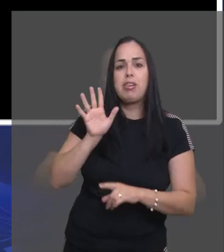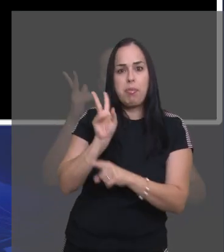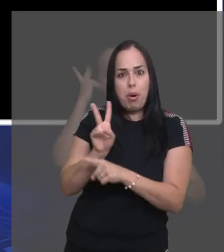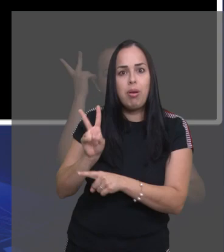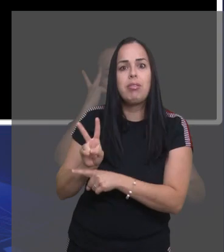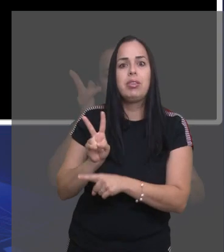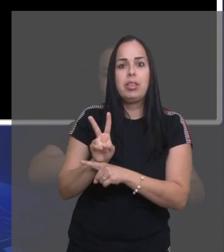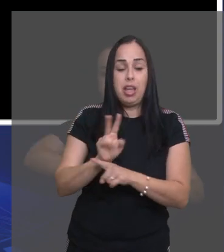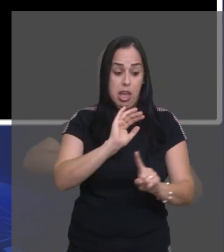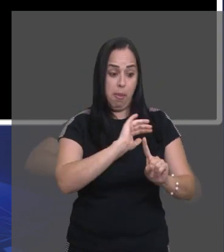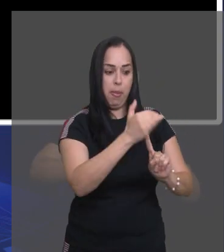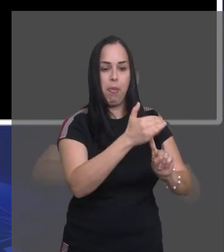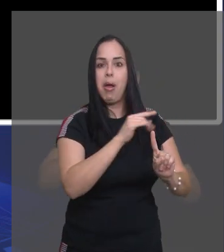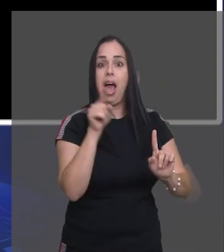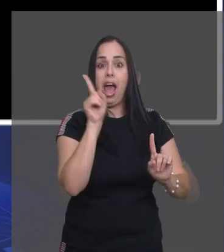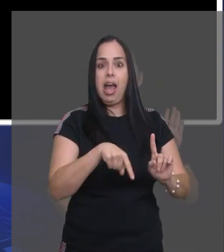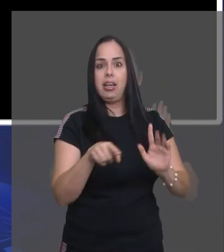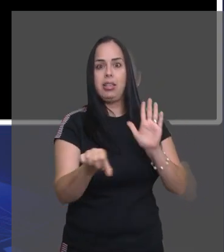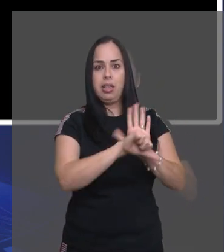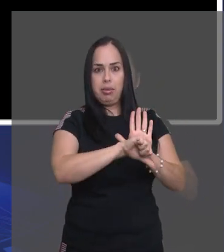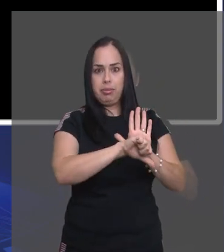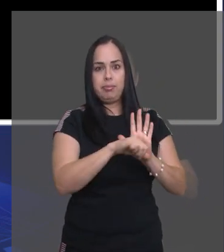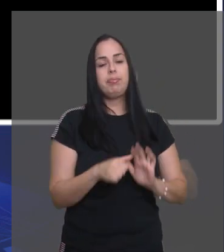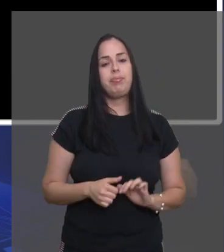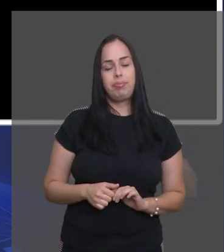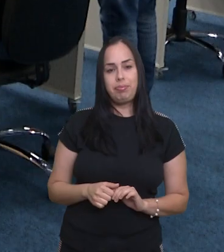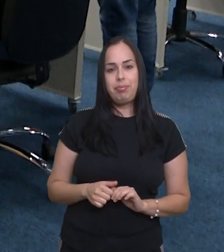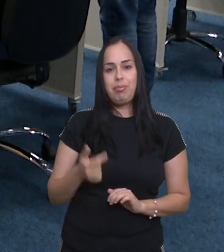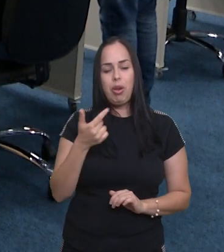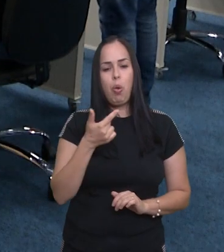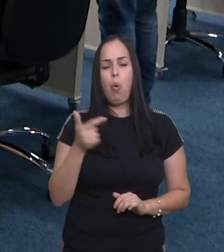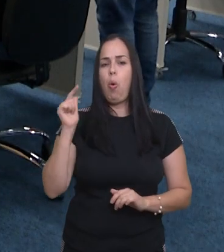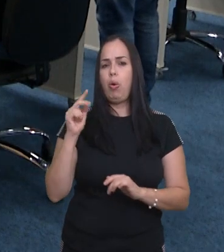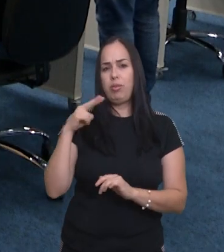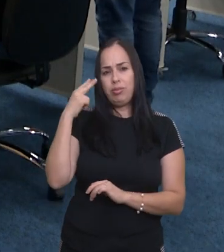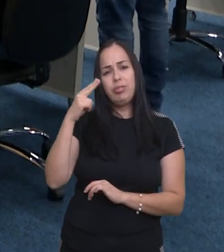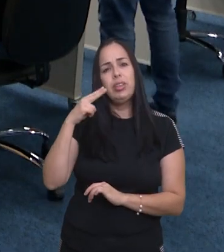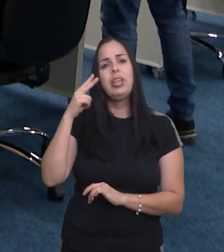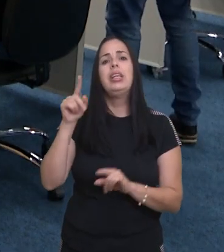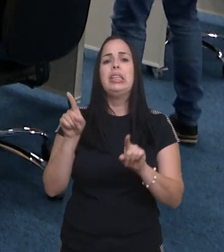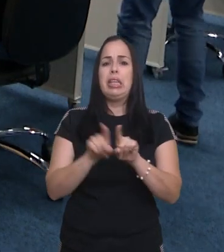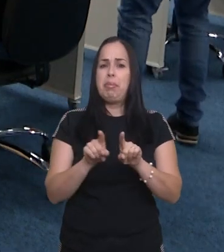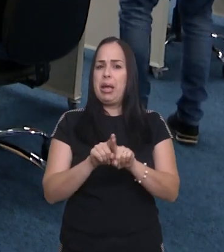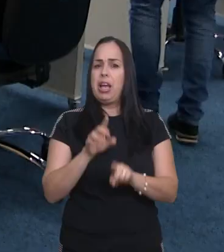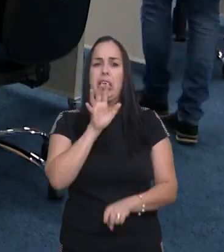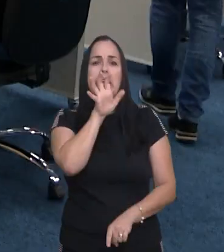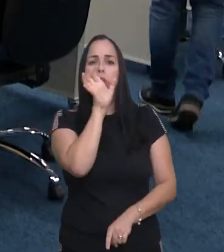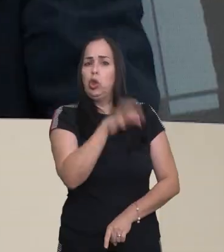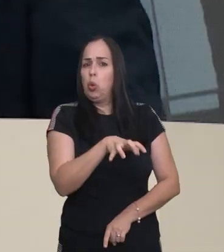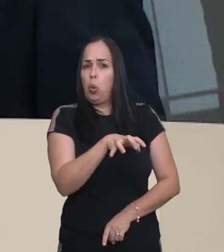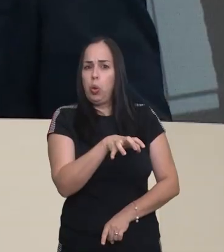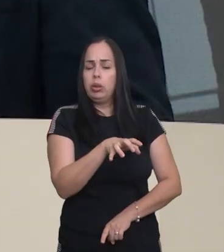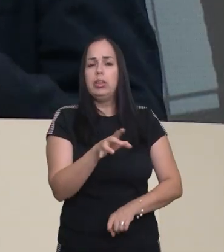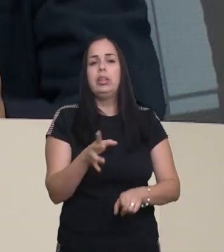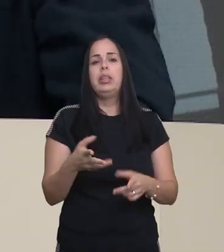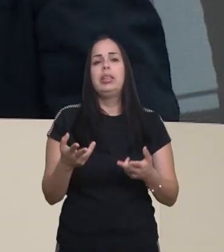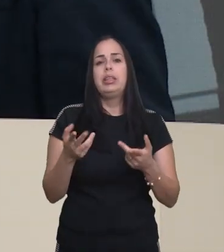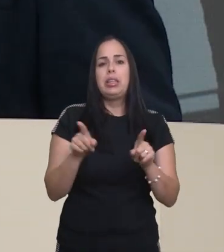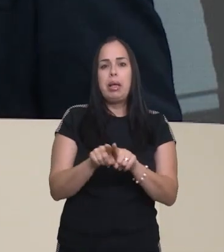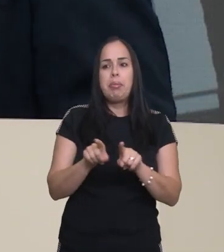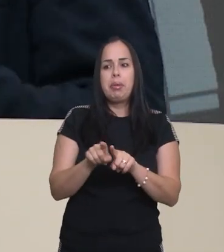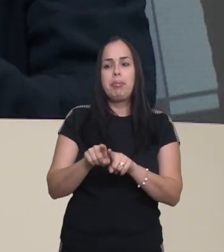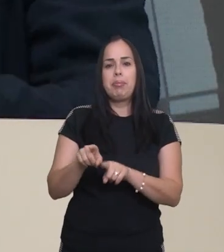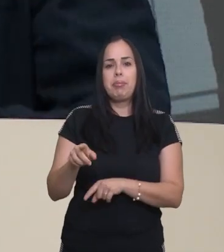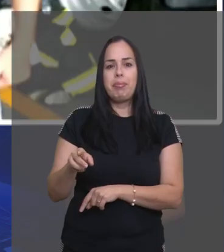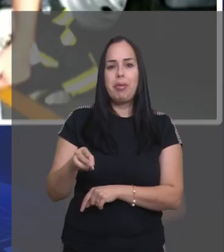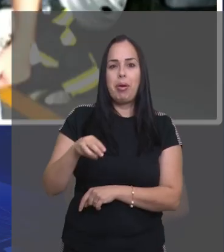e defendeu que pedofilia é um crime. Outros parlamentares também repudiaram o filme, assim como o vereador